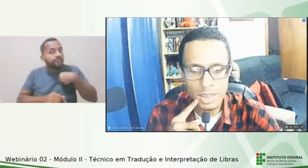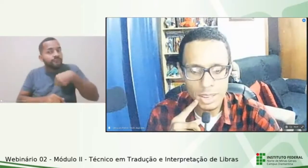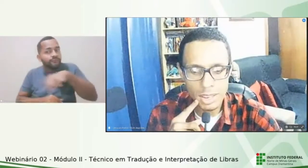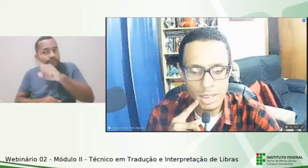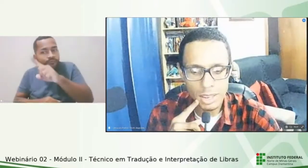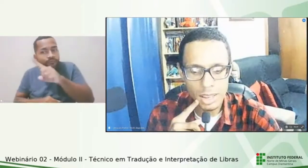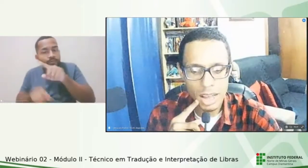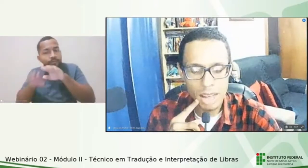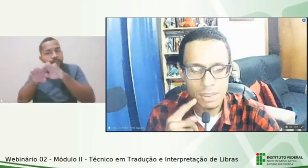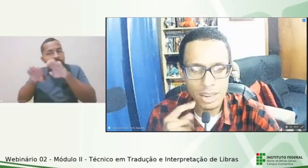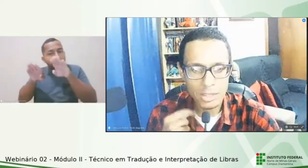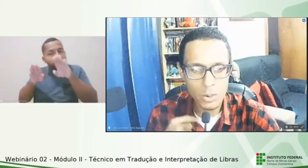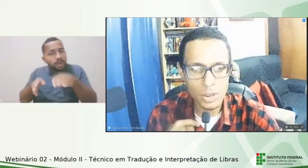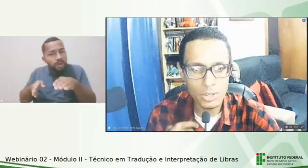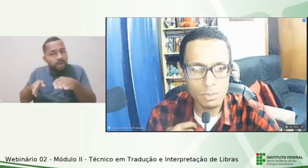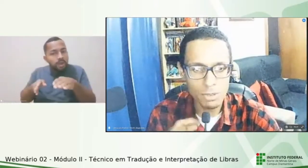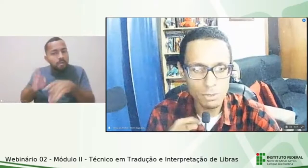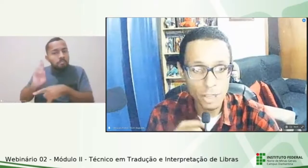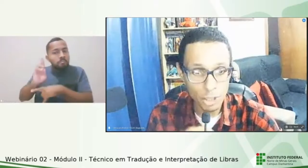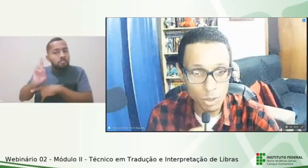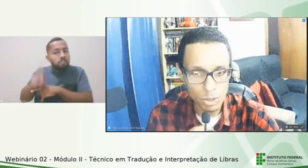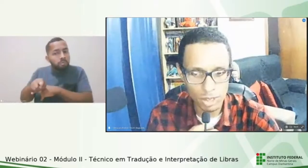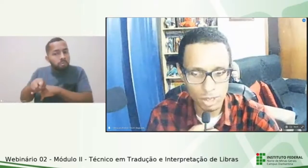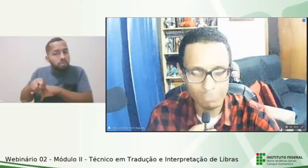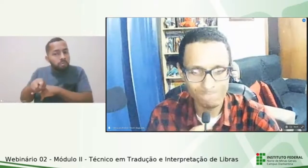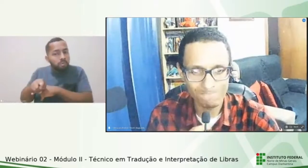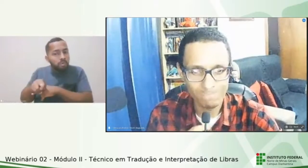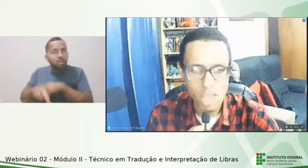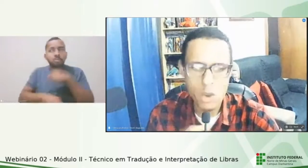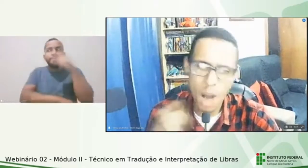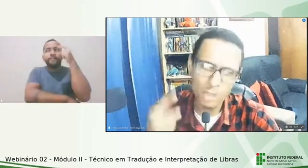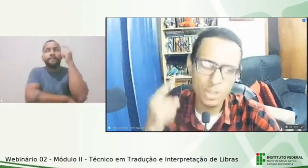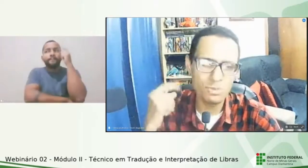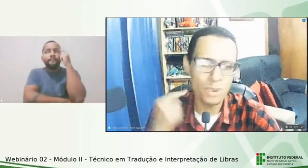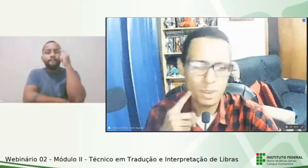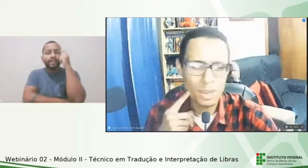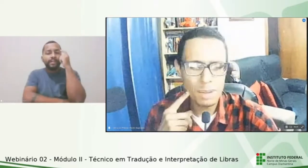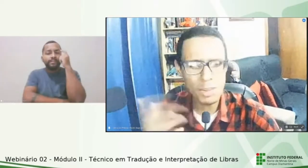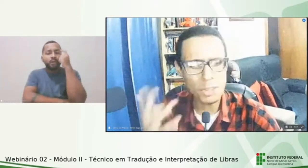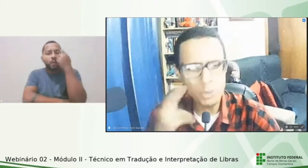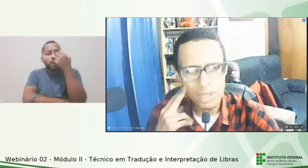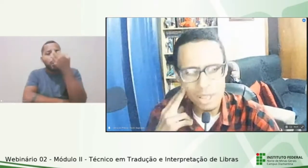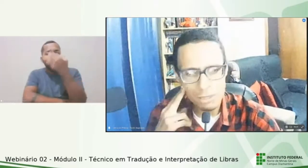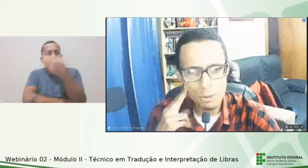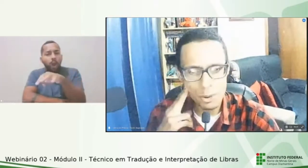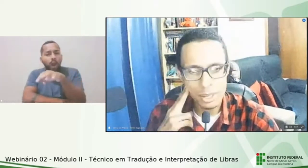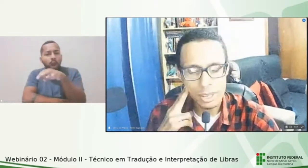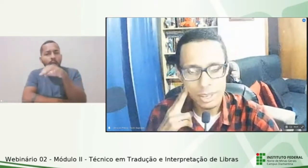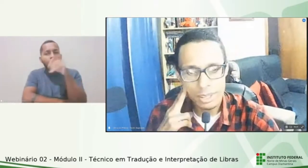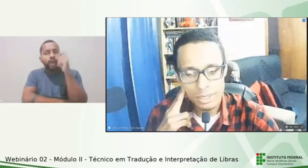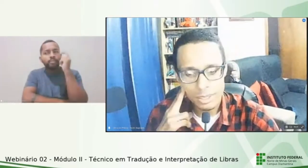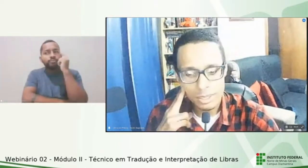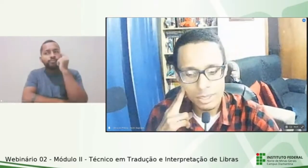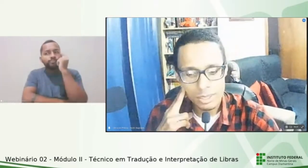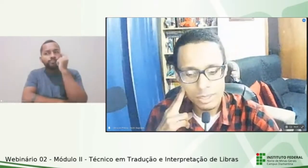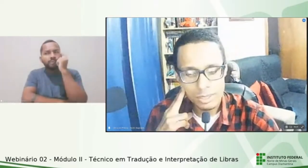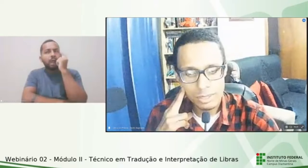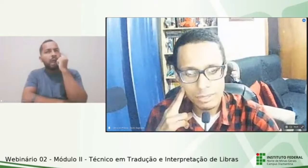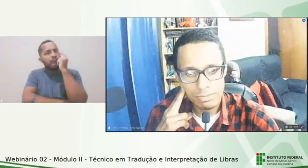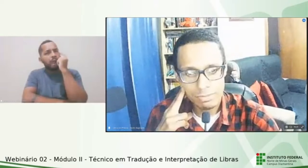será que a avaliação que eu recebi foi injusta? Eu acho que foi. Mas por que que foi?